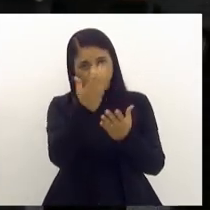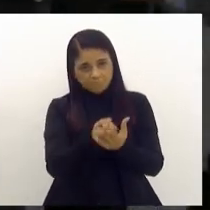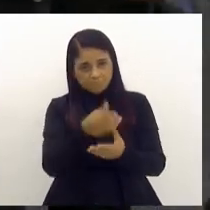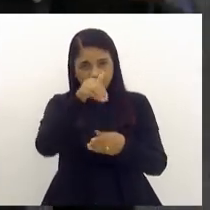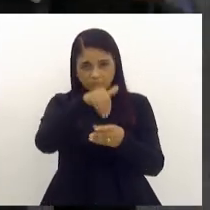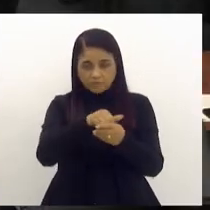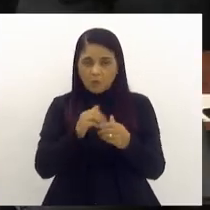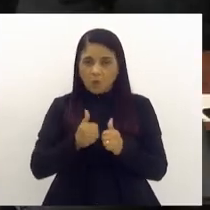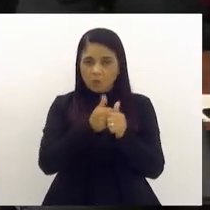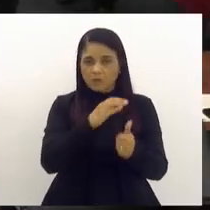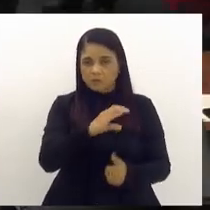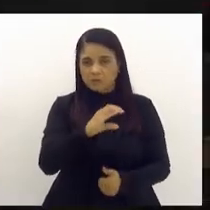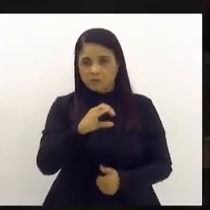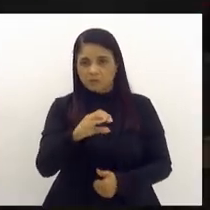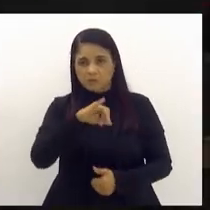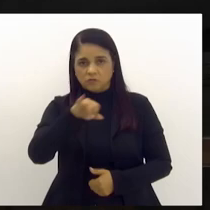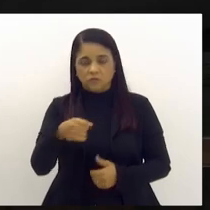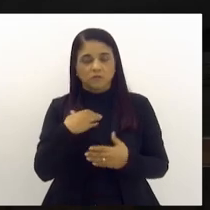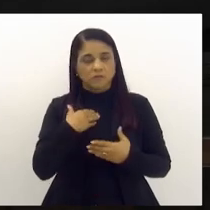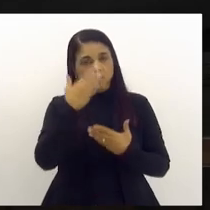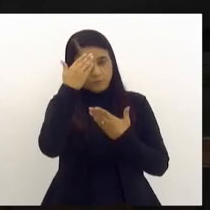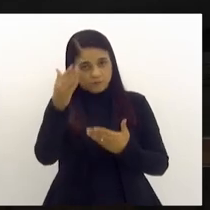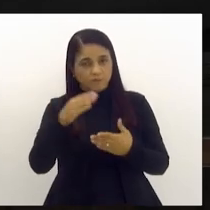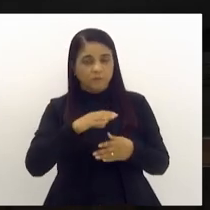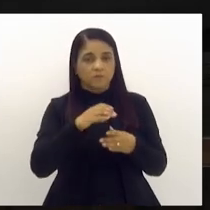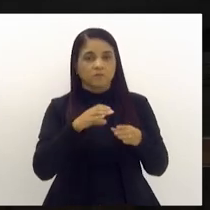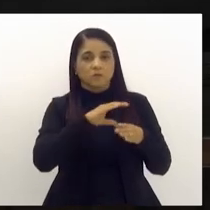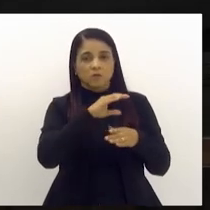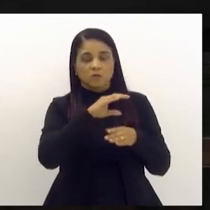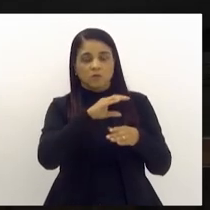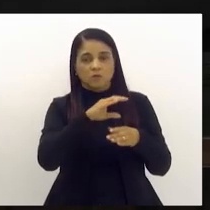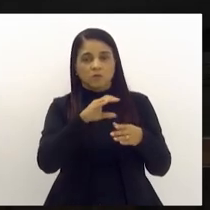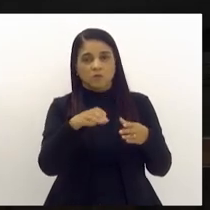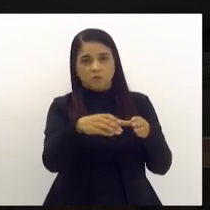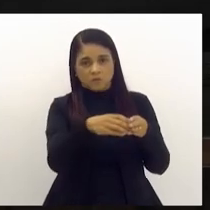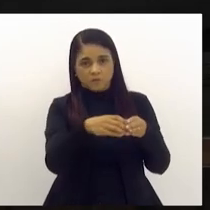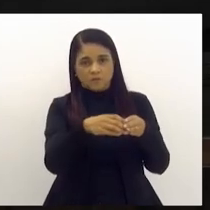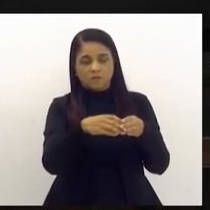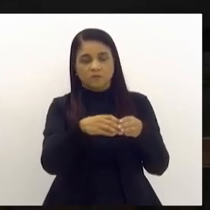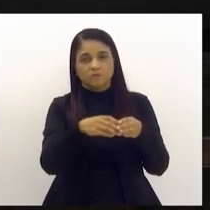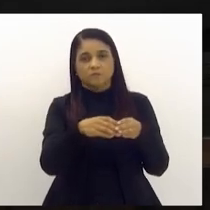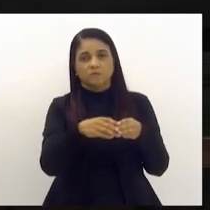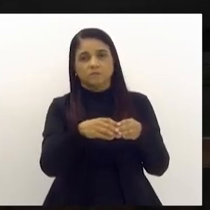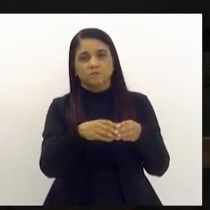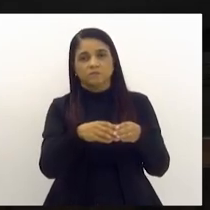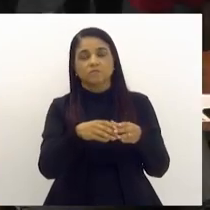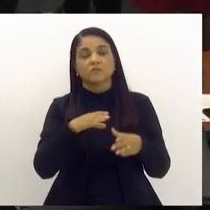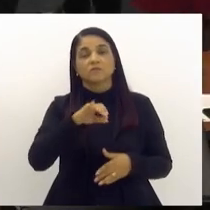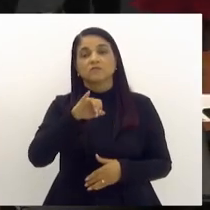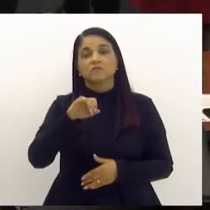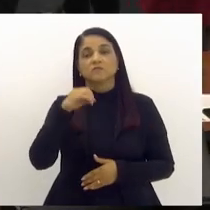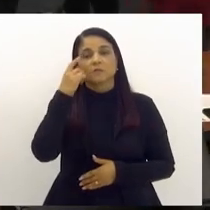a CCJ. Muito obrigado. Pela Comissão de Saneamento Ambiental, deputado Jari Oliveira.